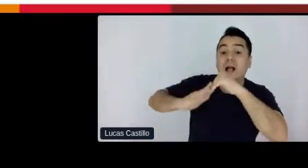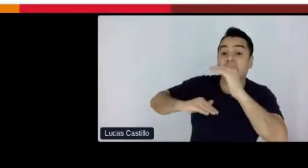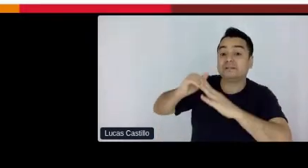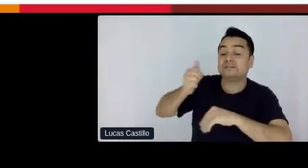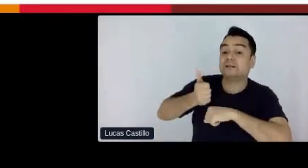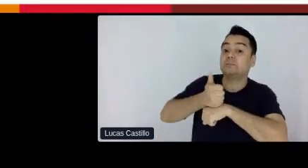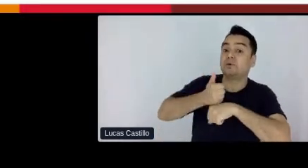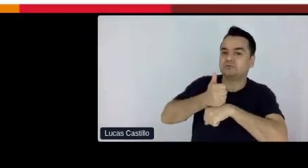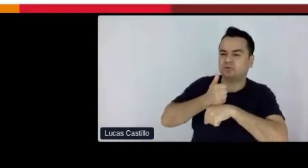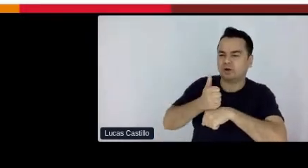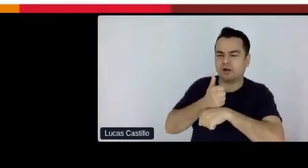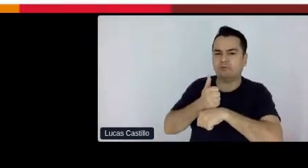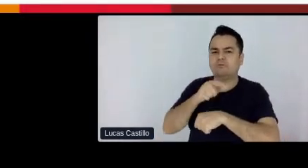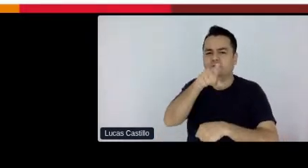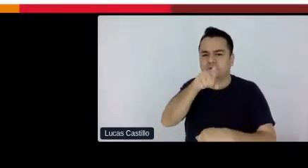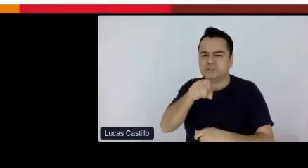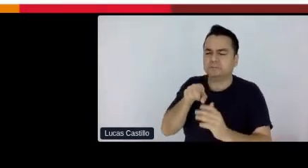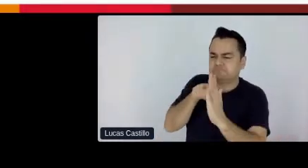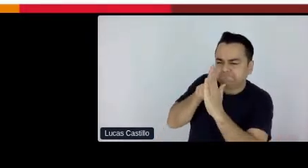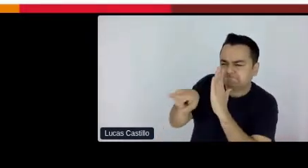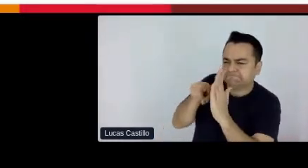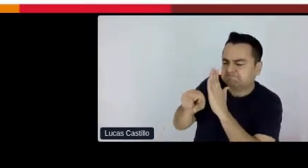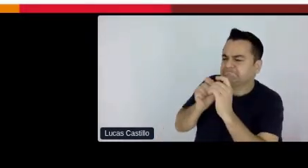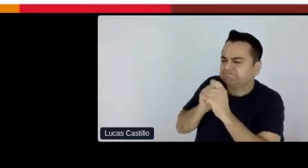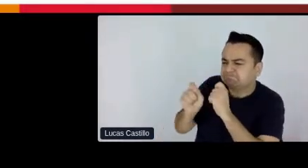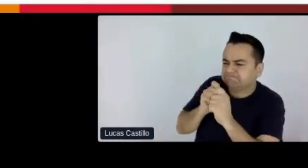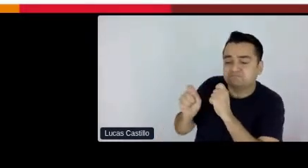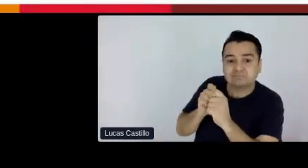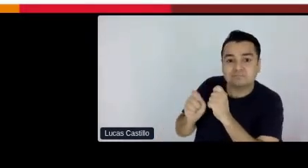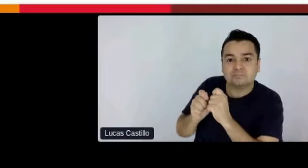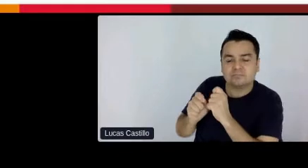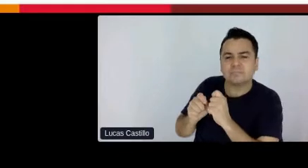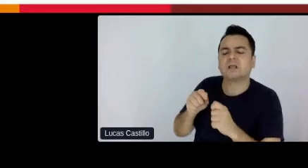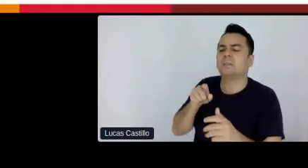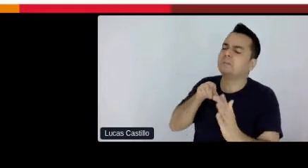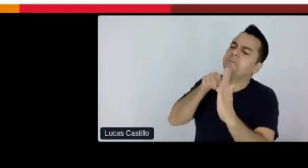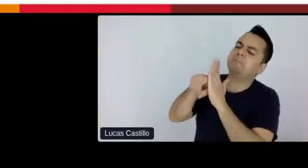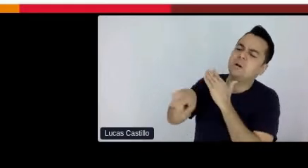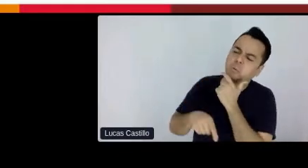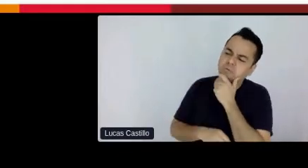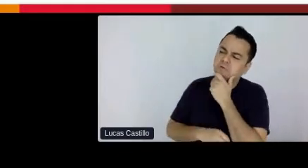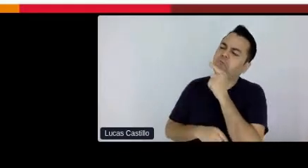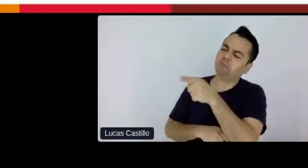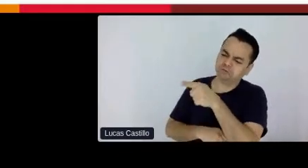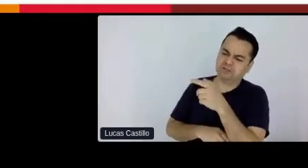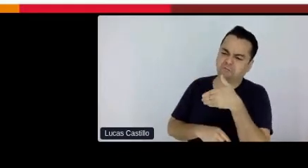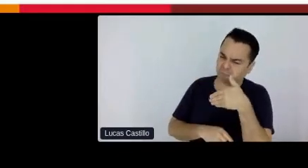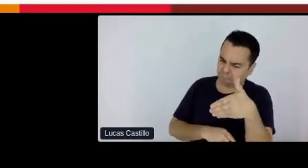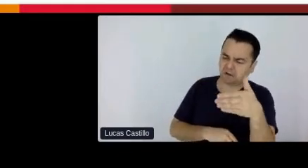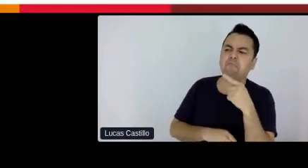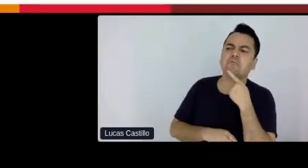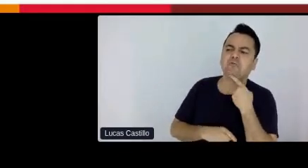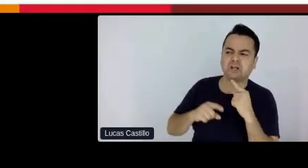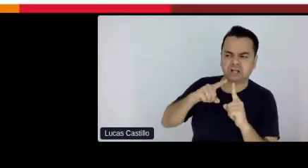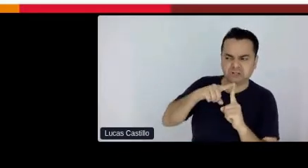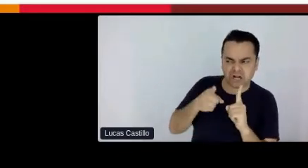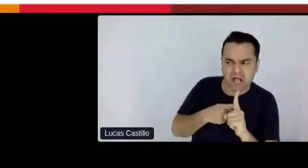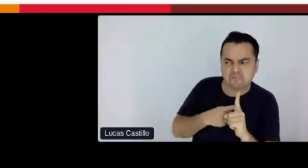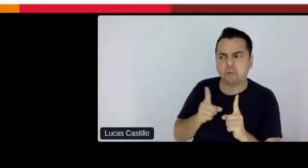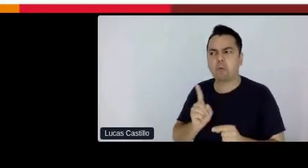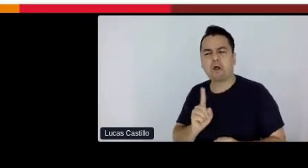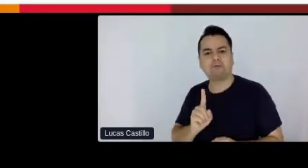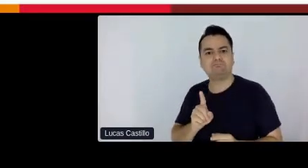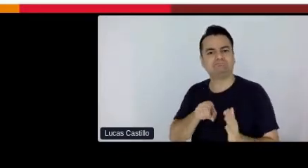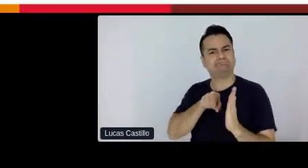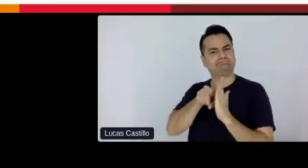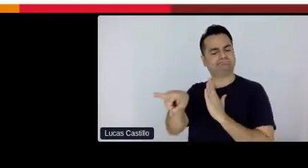entrevista. Quantas vezes você já viu mulheres sendo questionadas sobre ter filho durante uma entrevista, ou os deficientes, pessoa com